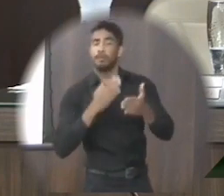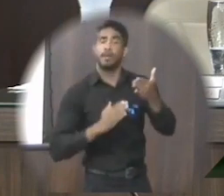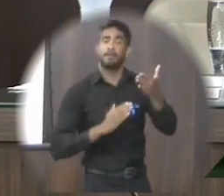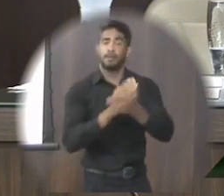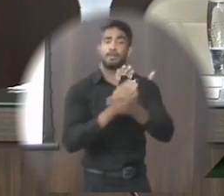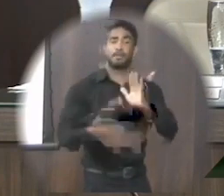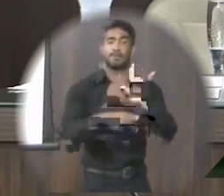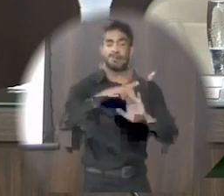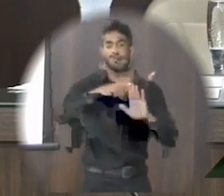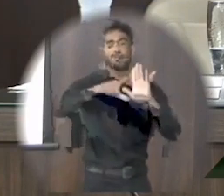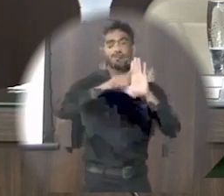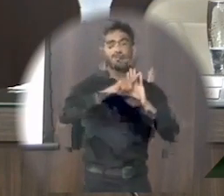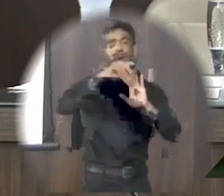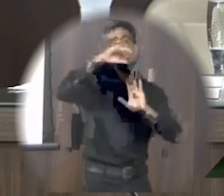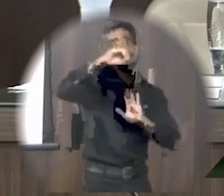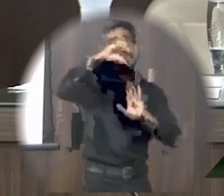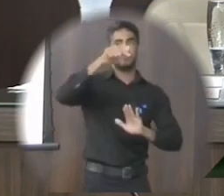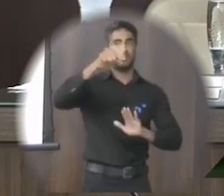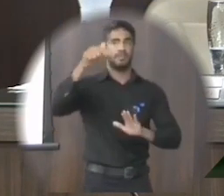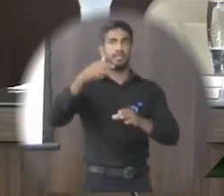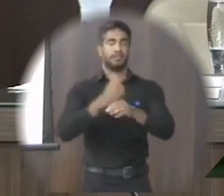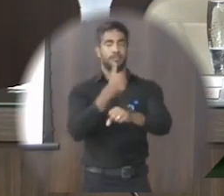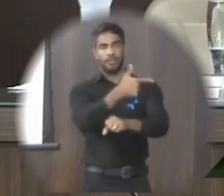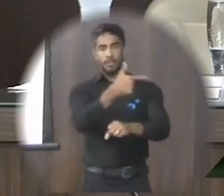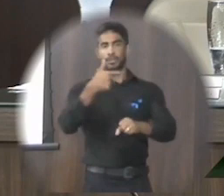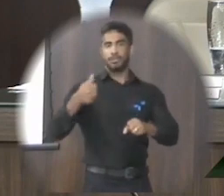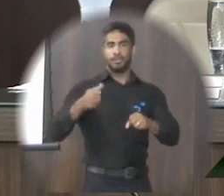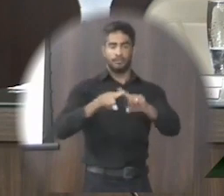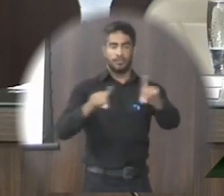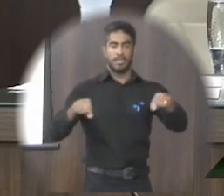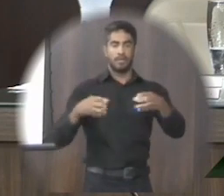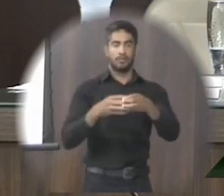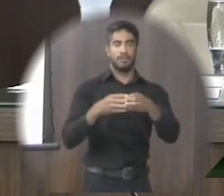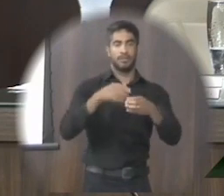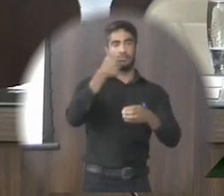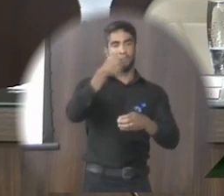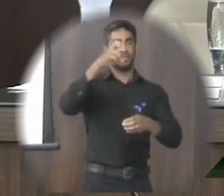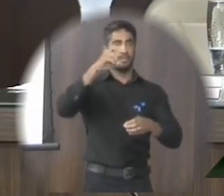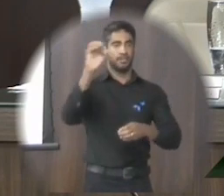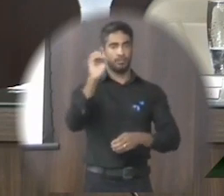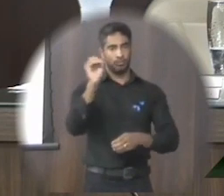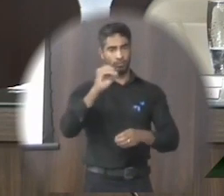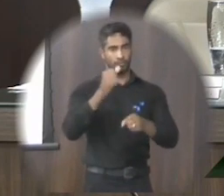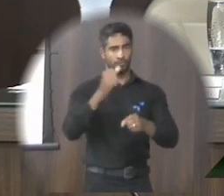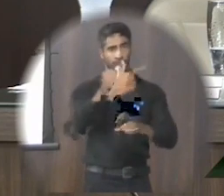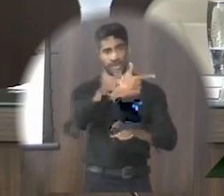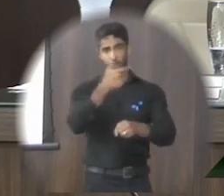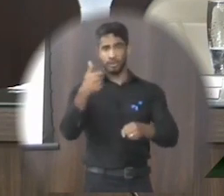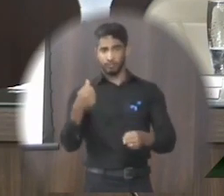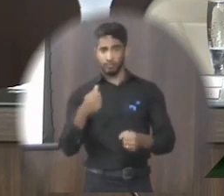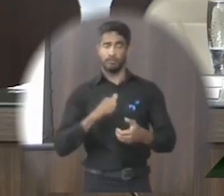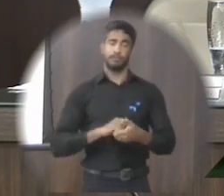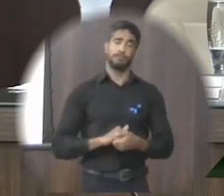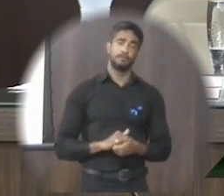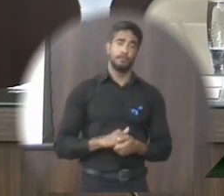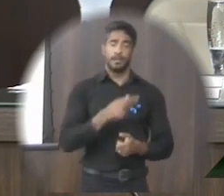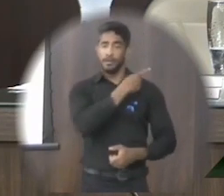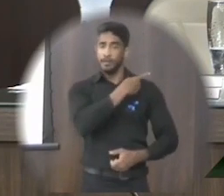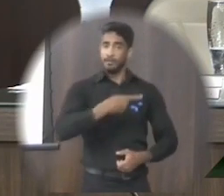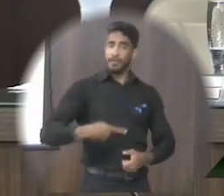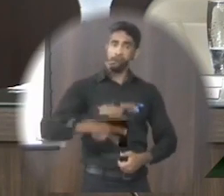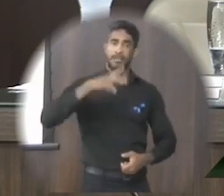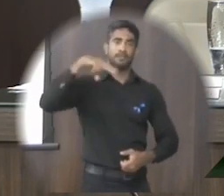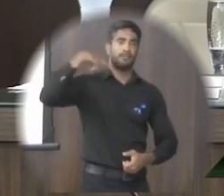do projeto de lei 077-2021. Sala da comissão, 25 de outubro de 2021. Presidente,